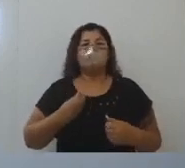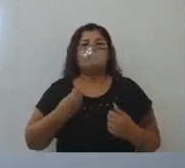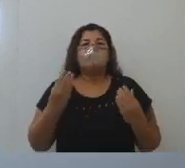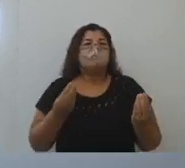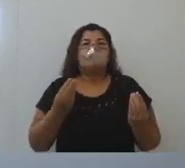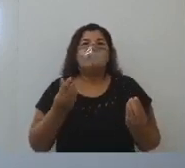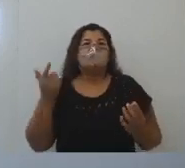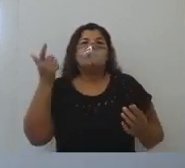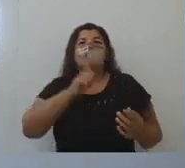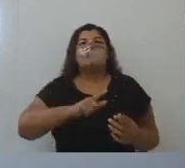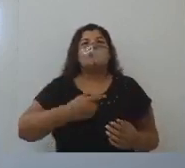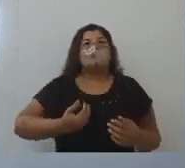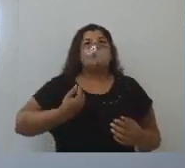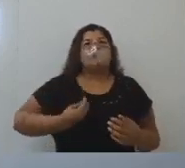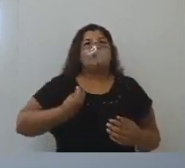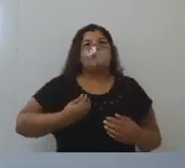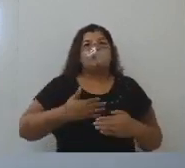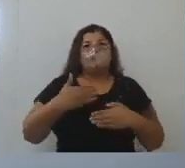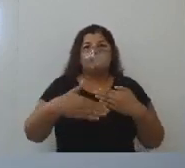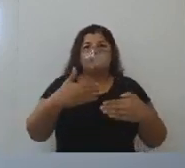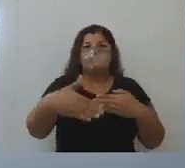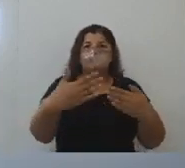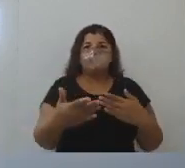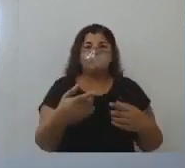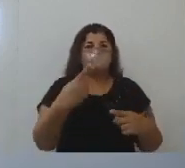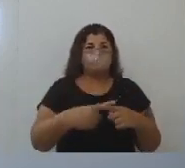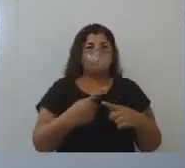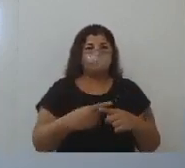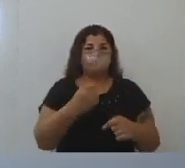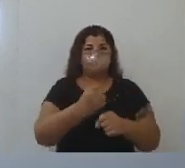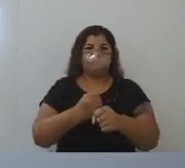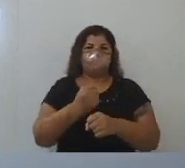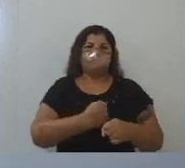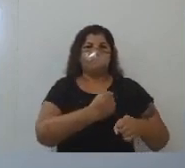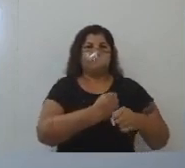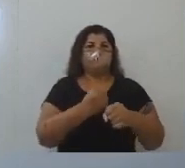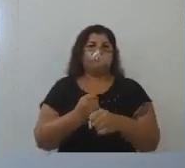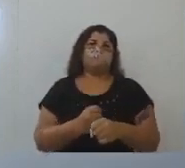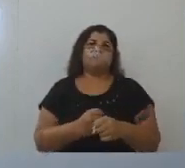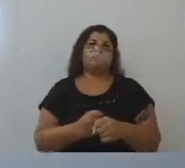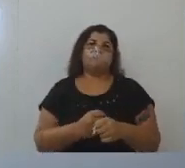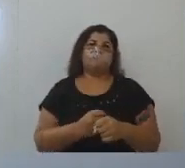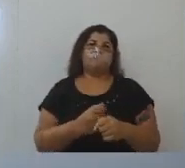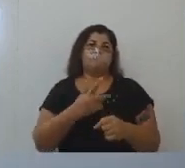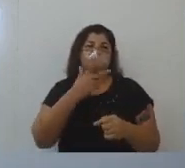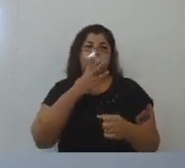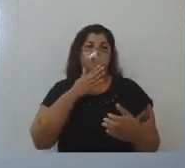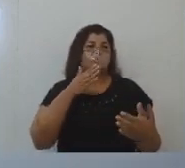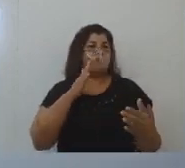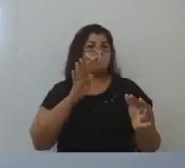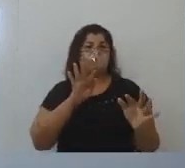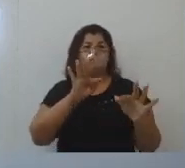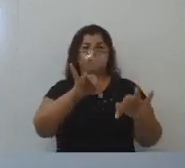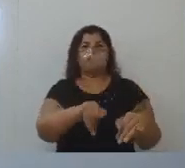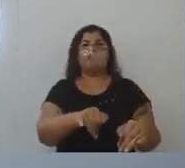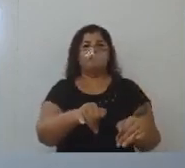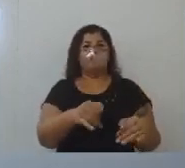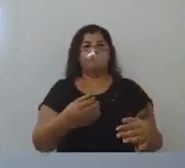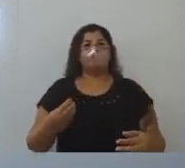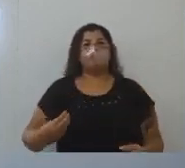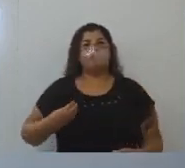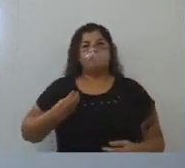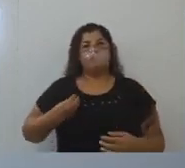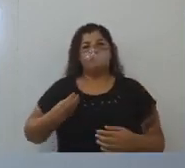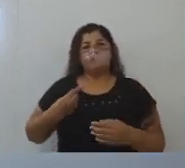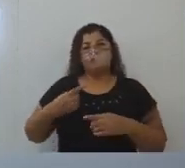da minha vida. E quando eu falo sobre assassinato, o assassinato é o fim da jornada. Existe uma